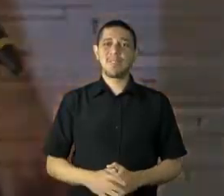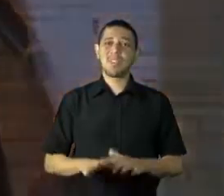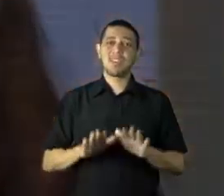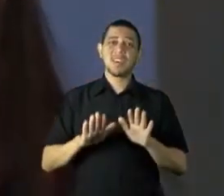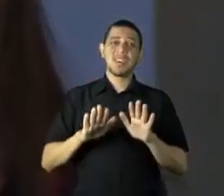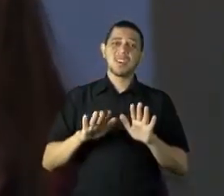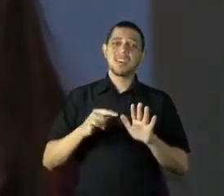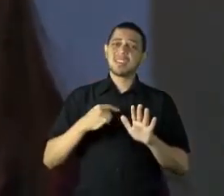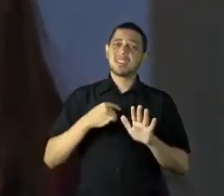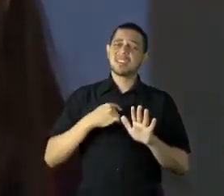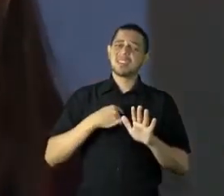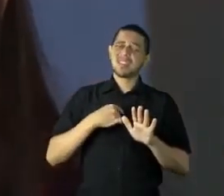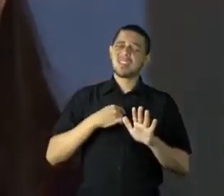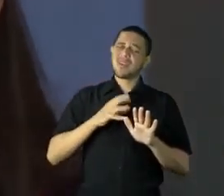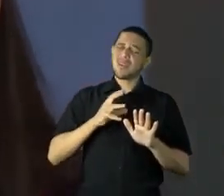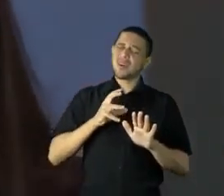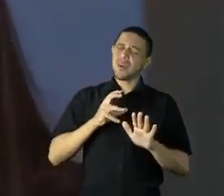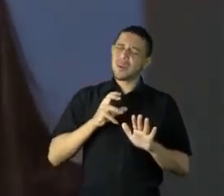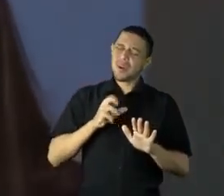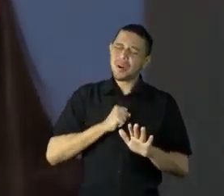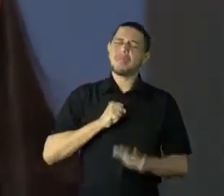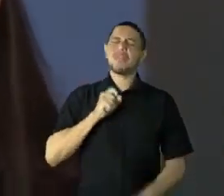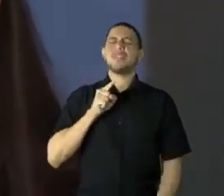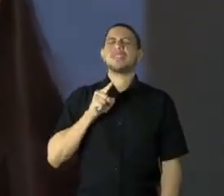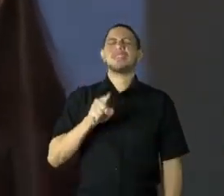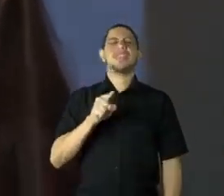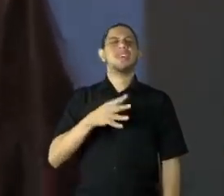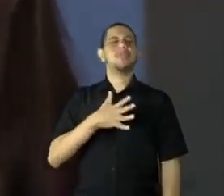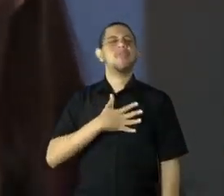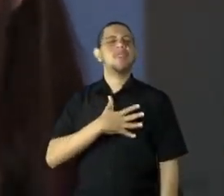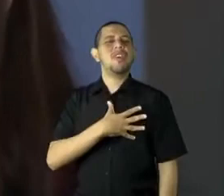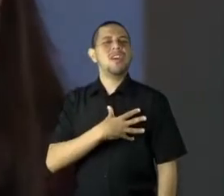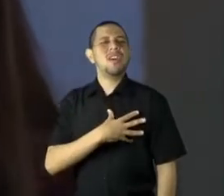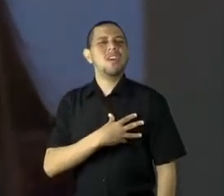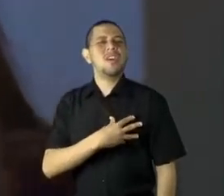eu te amo muito